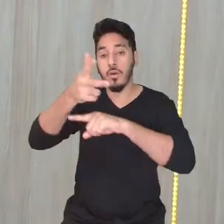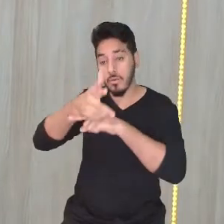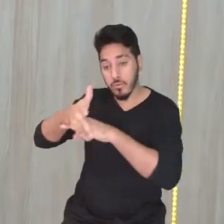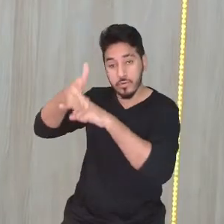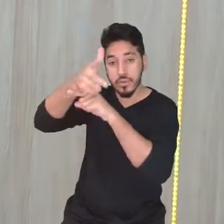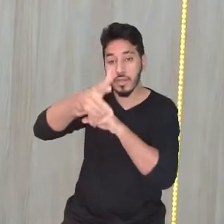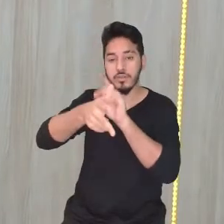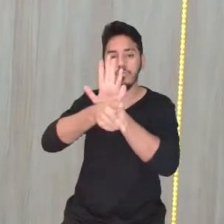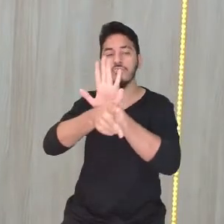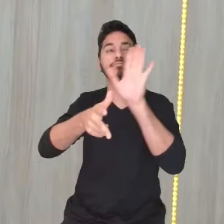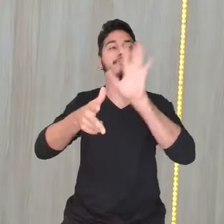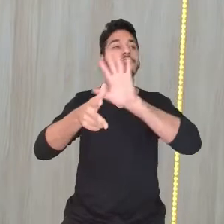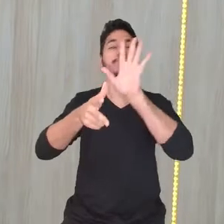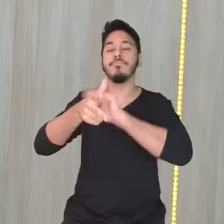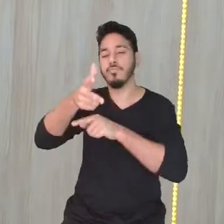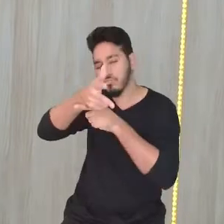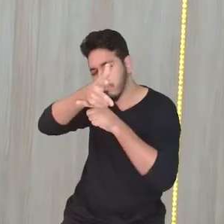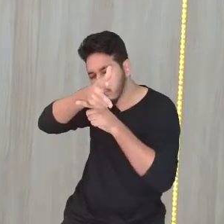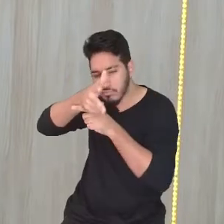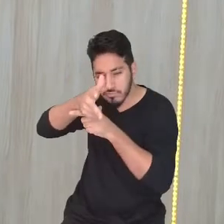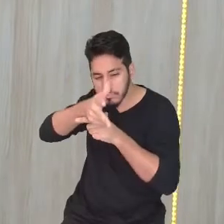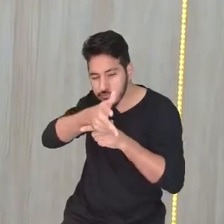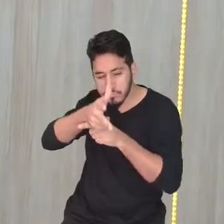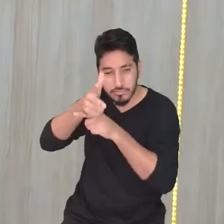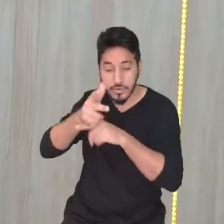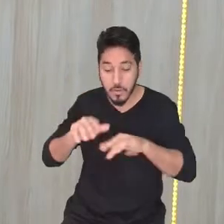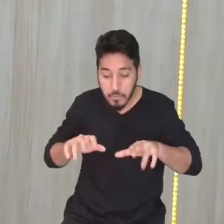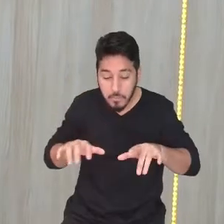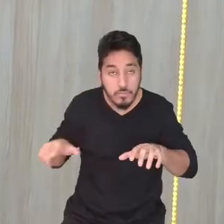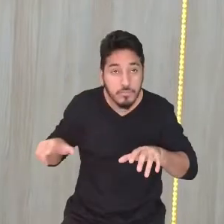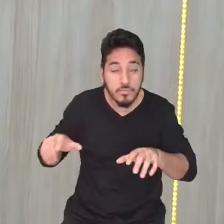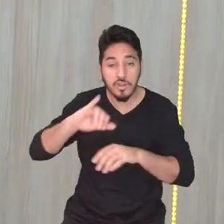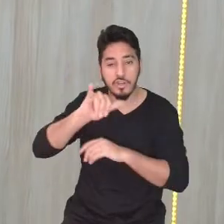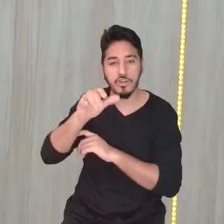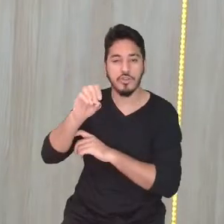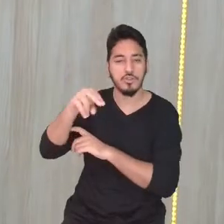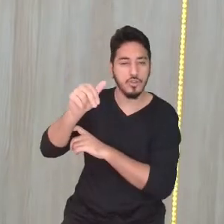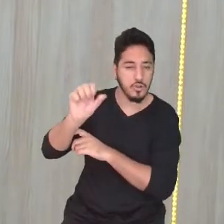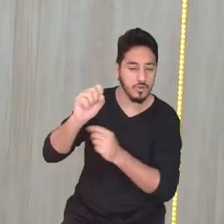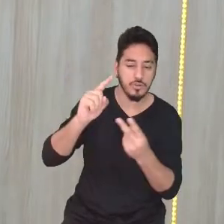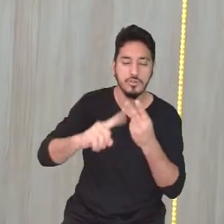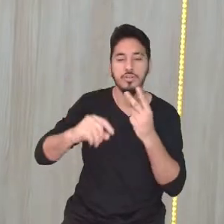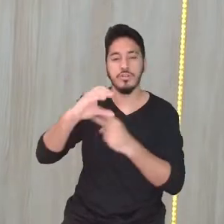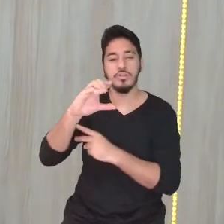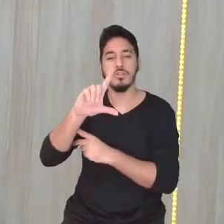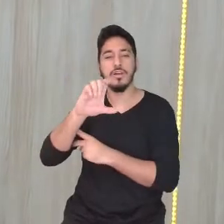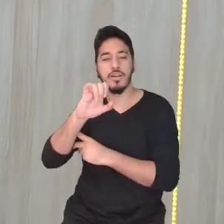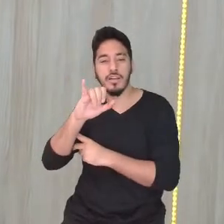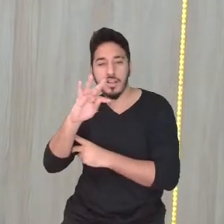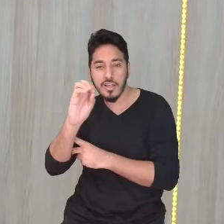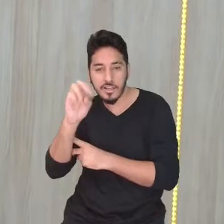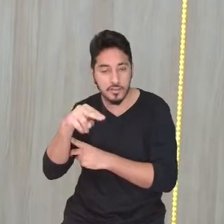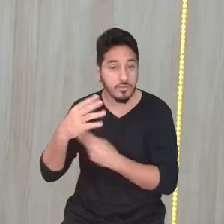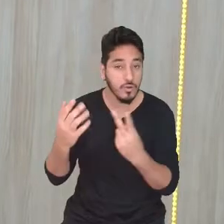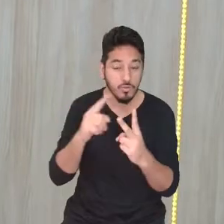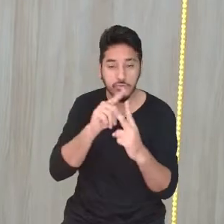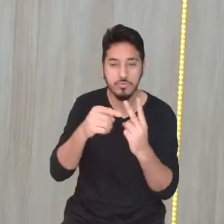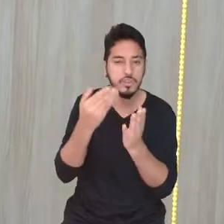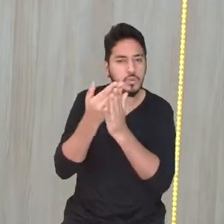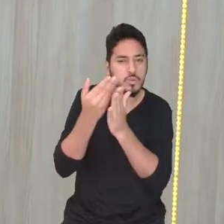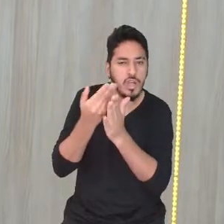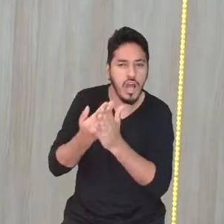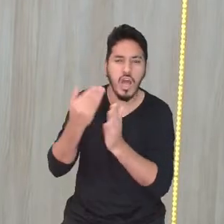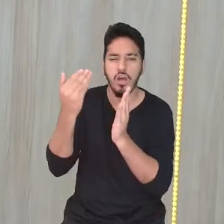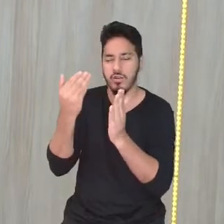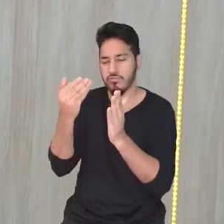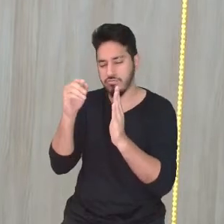por trás das câmeras. Estão nossos produtores, está o Jonas, está o Cleitinho, lá operacionalizando. Estudaram e trabalham muito